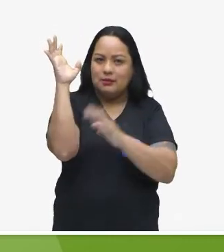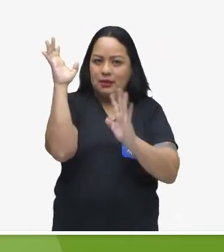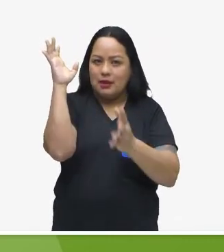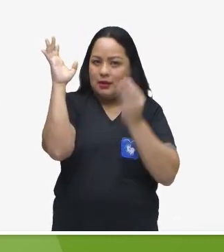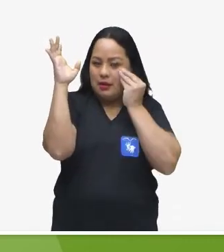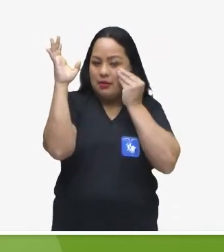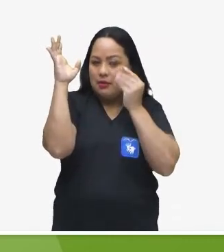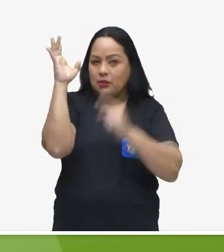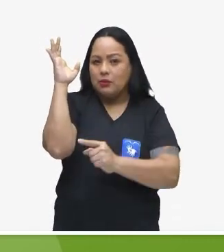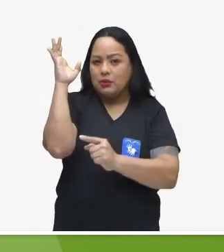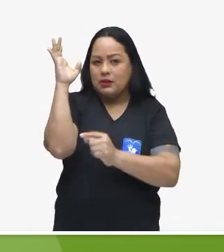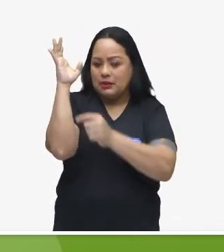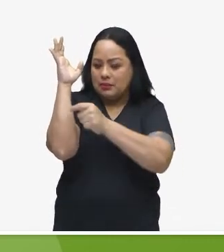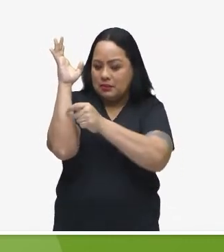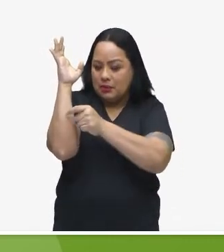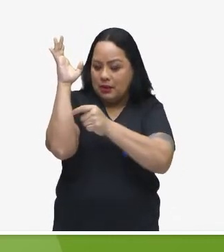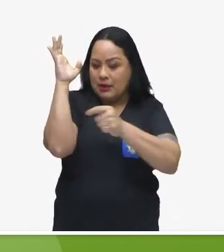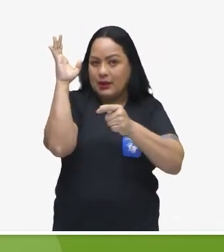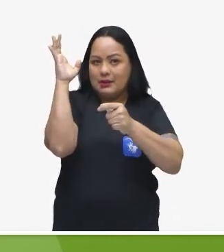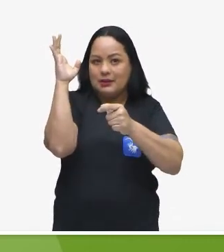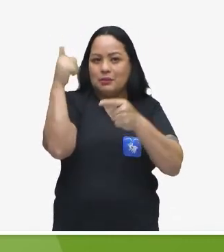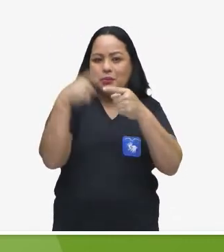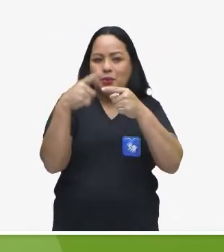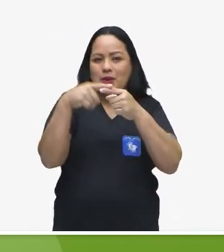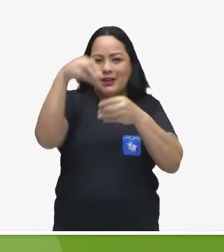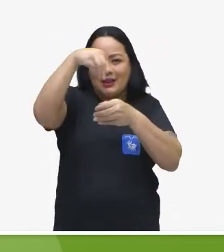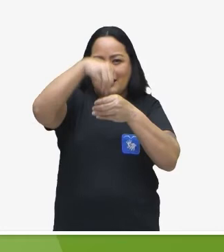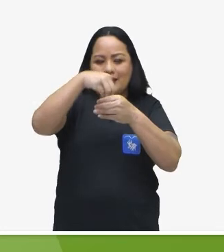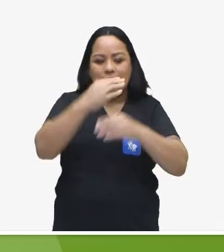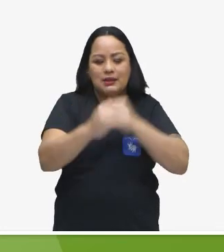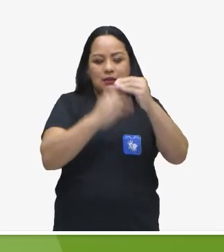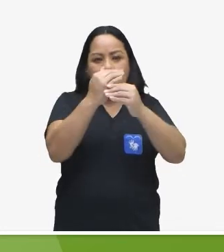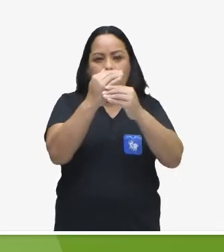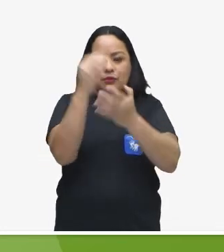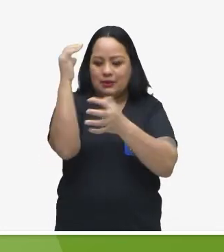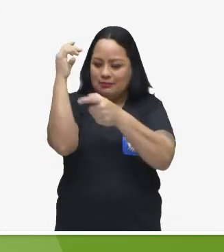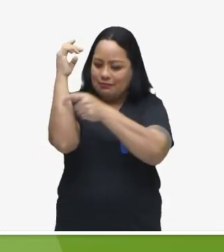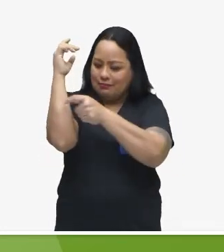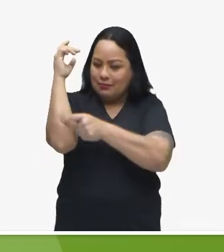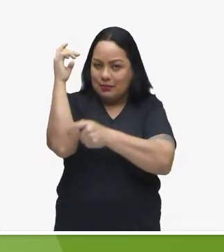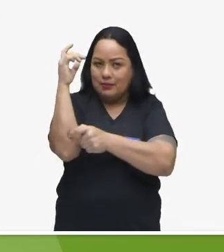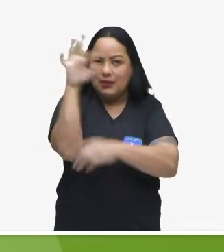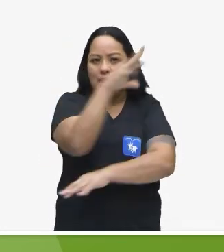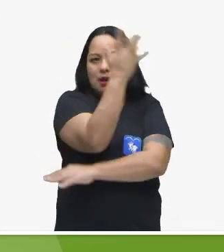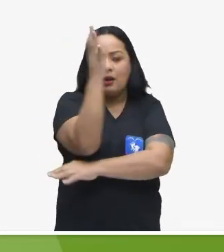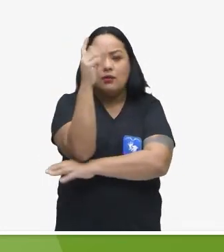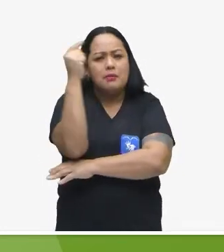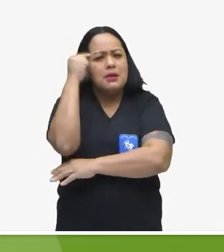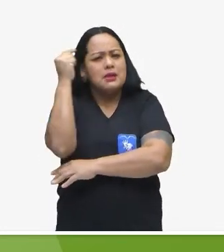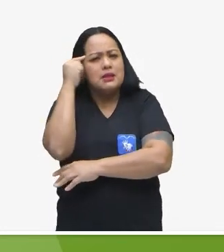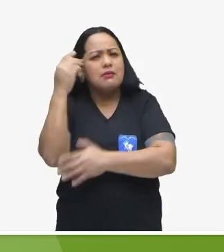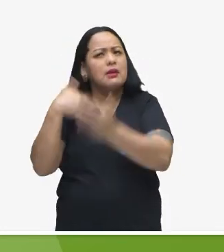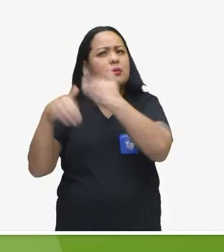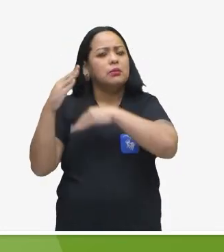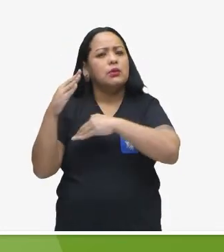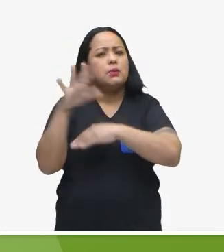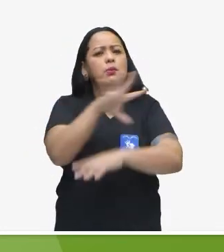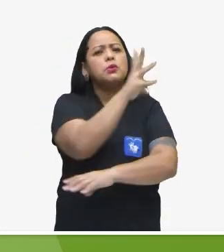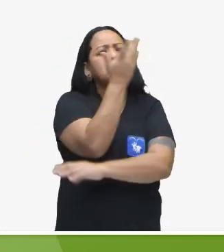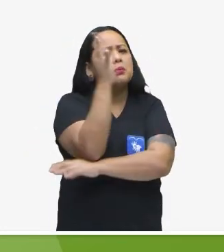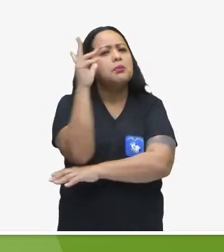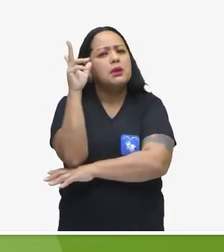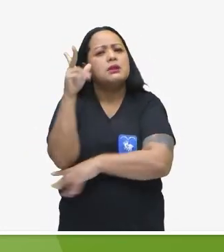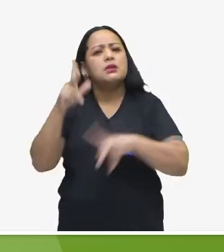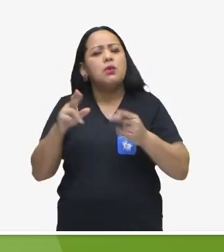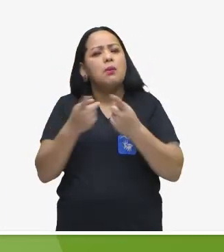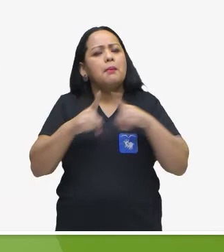Como ele cresce assim em cima de árvores, troncos, né? Então, pensava-se que eles eram plantas, tá? Mas